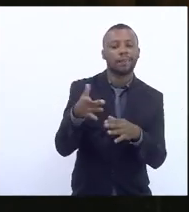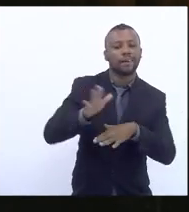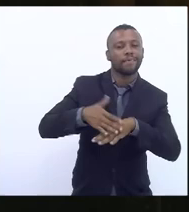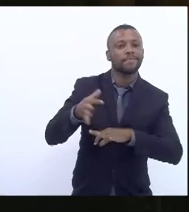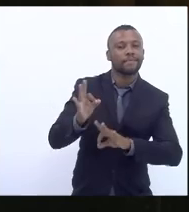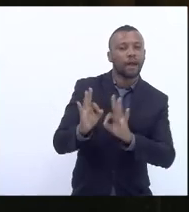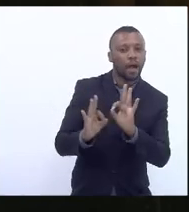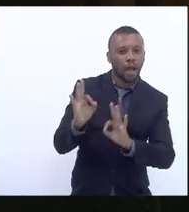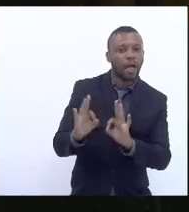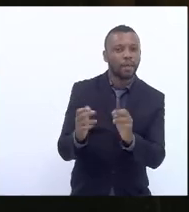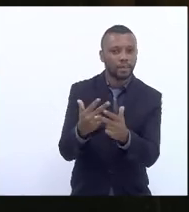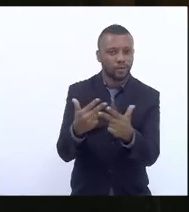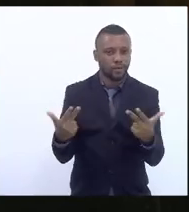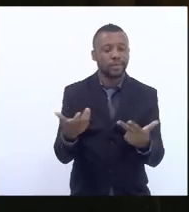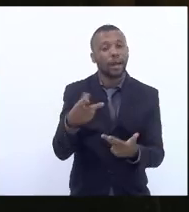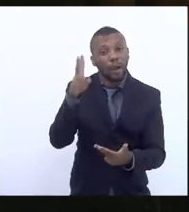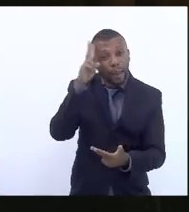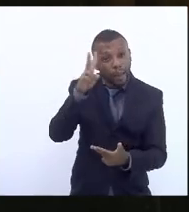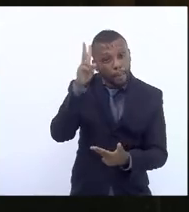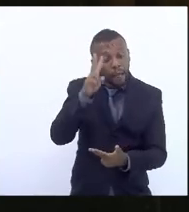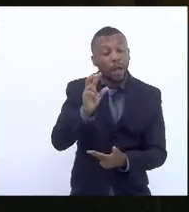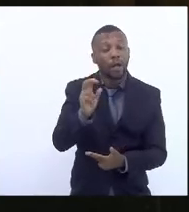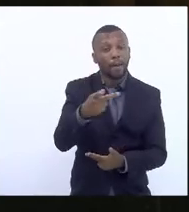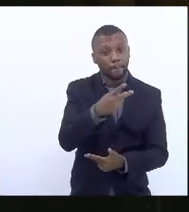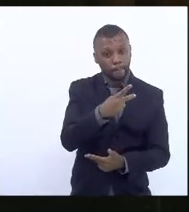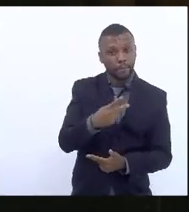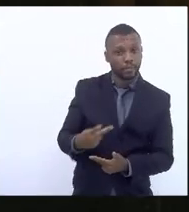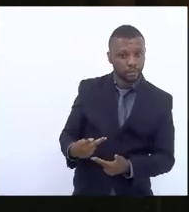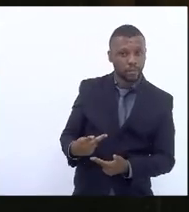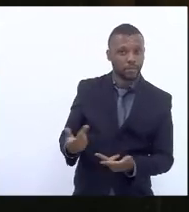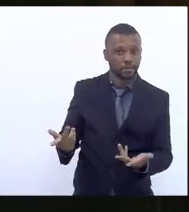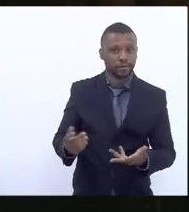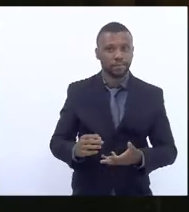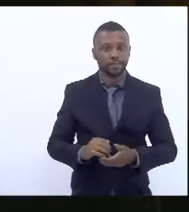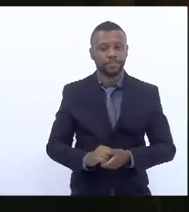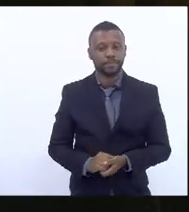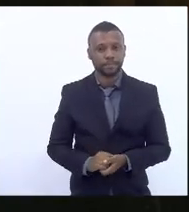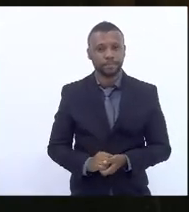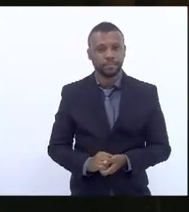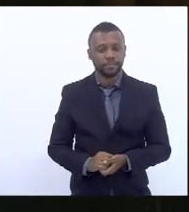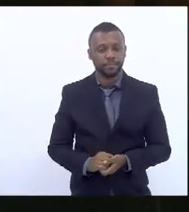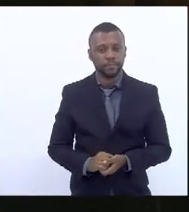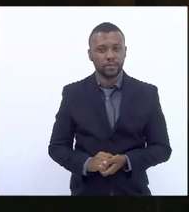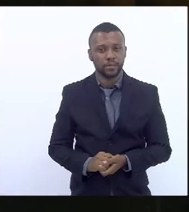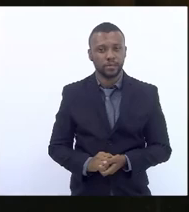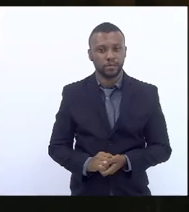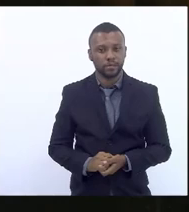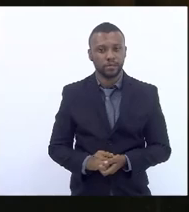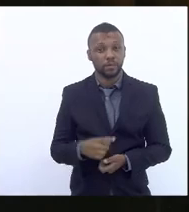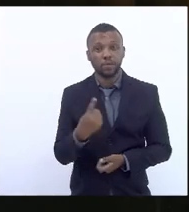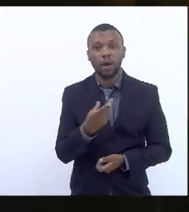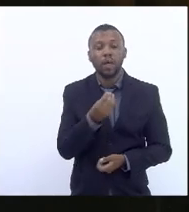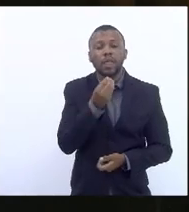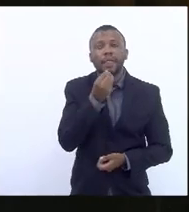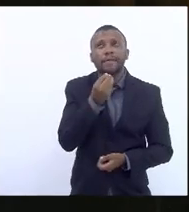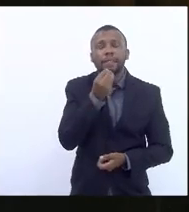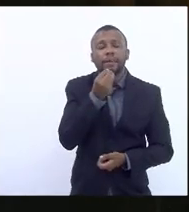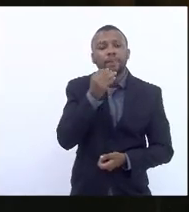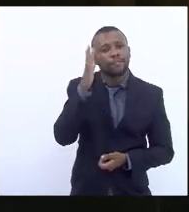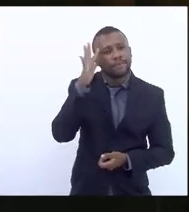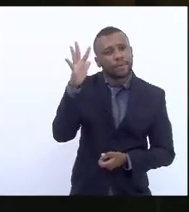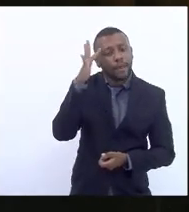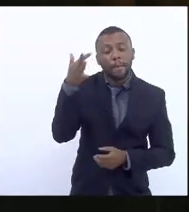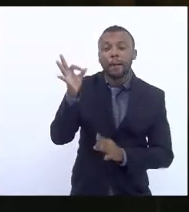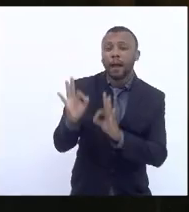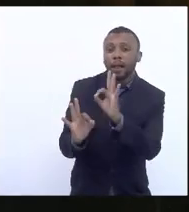coisa. Quero lembrar aqui, presidente, que o que nós deveríamos fazer para tratar o